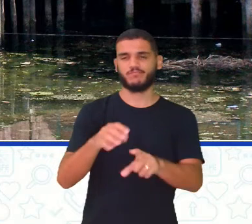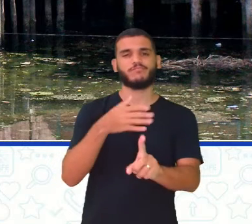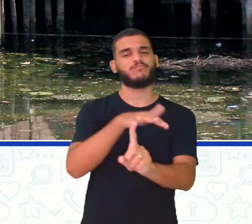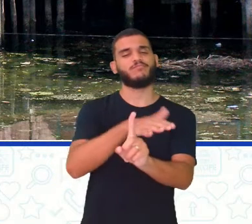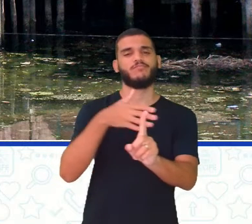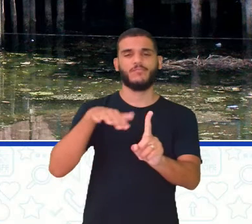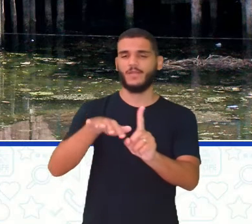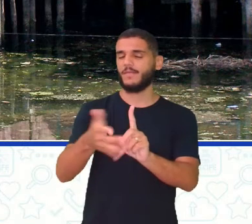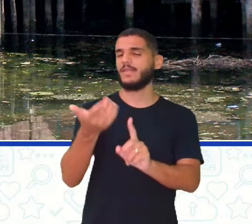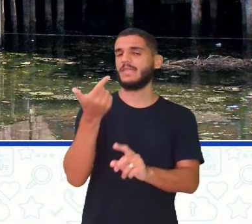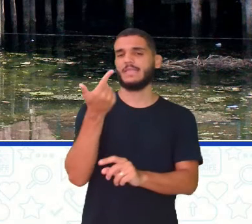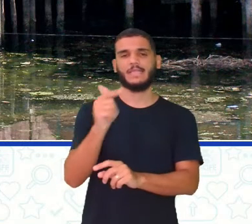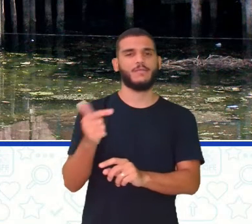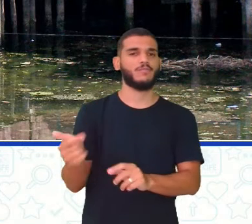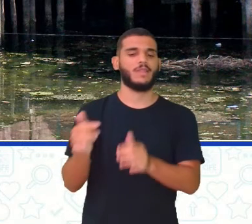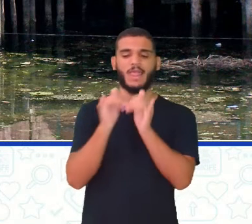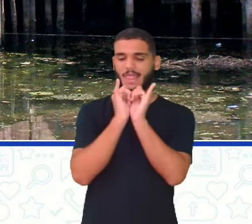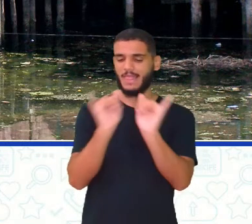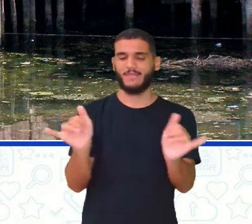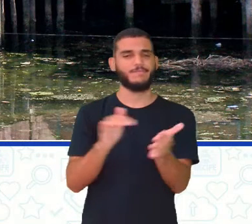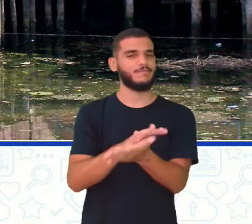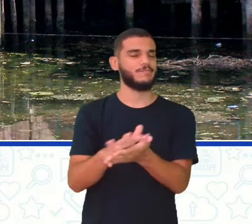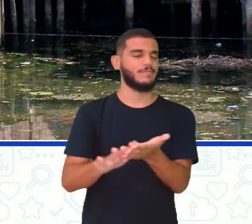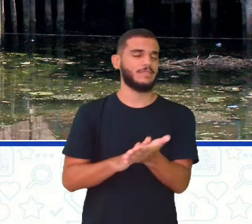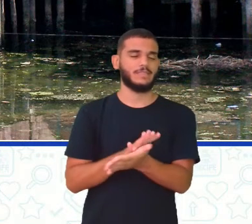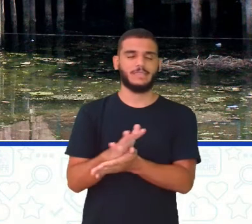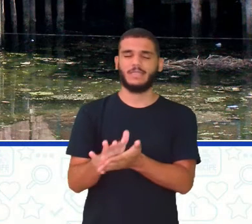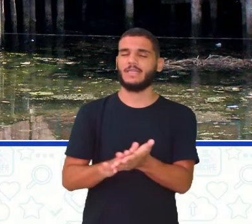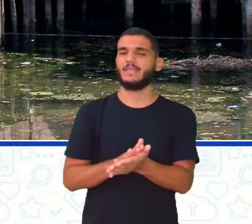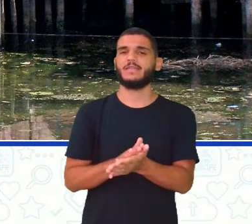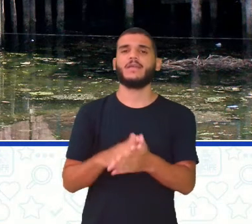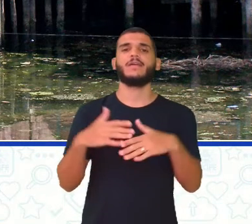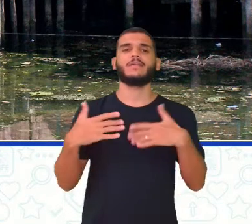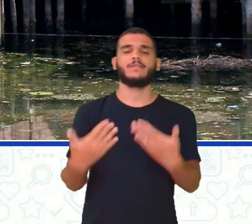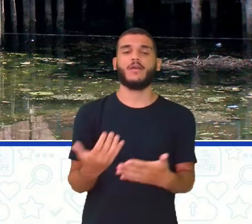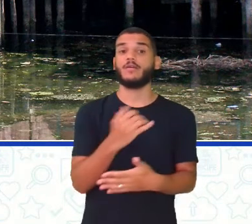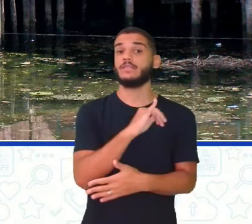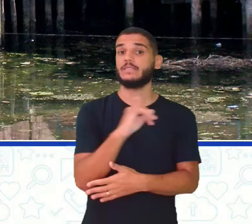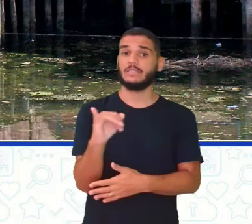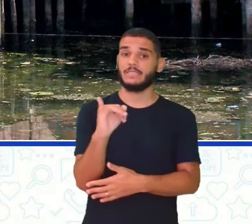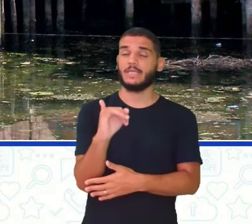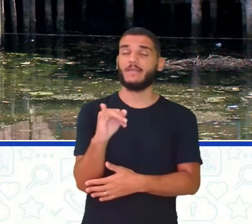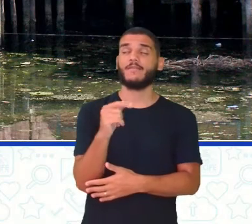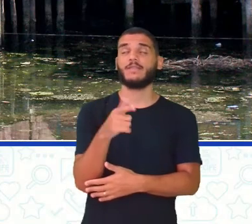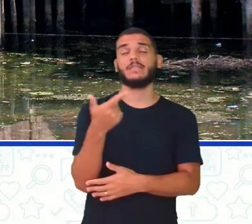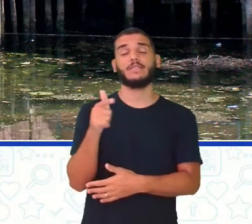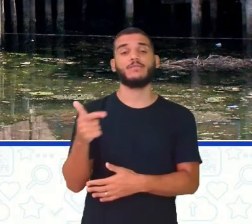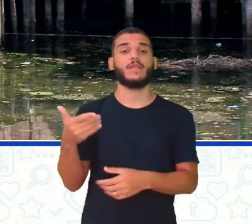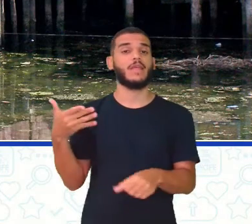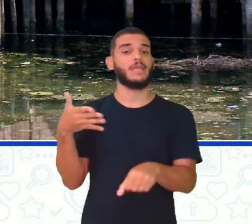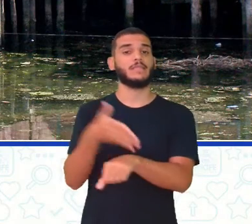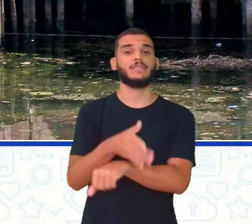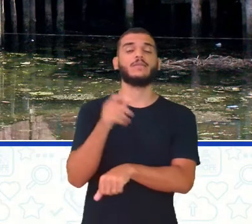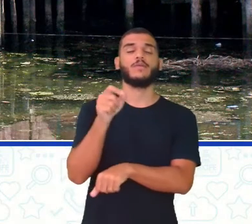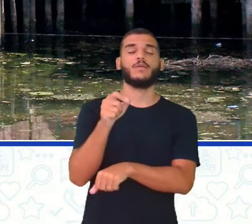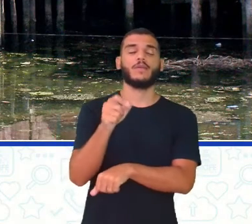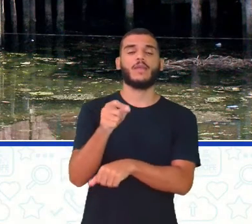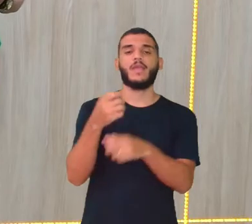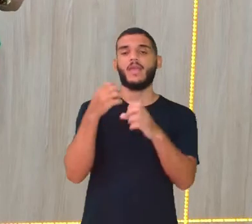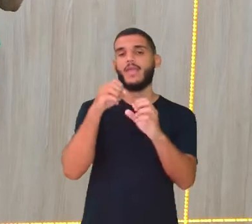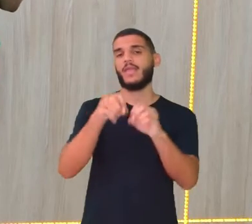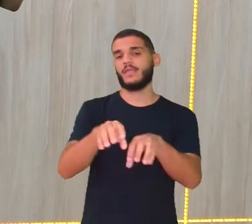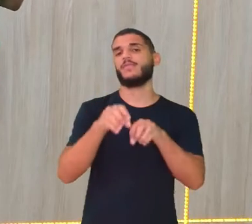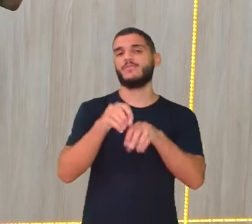ambiental que não se é divulgada, né, entre as pessoas. Então, se você não tem acesso à educação, como é que você